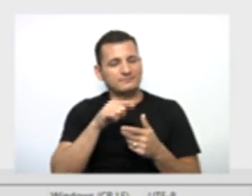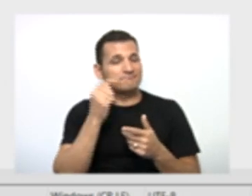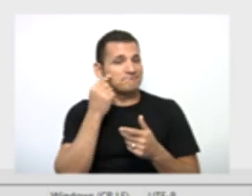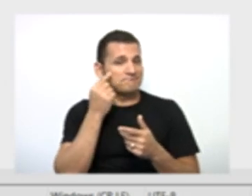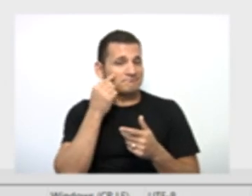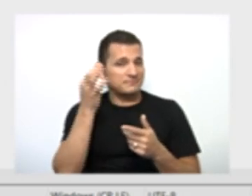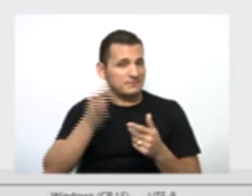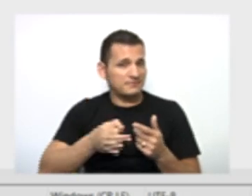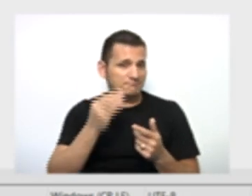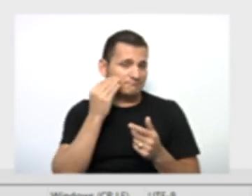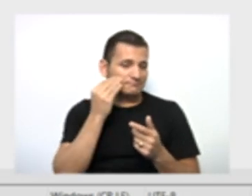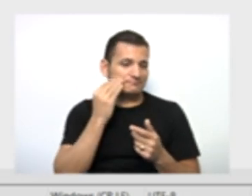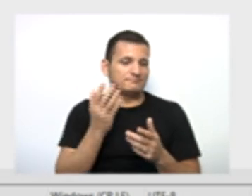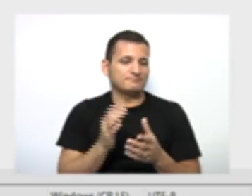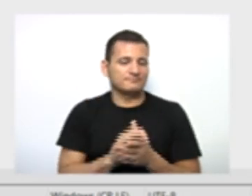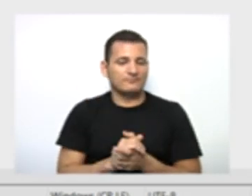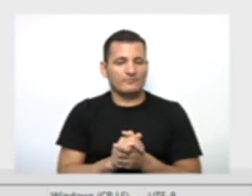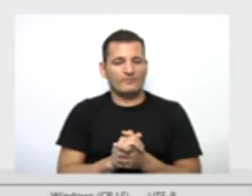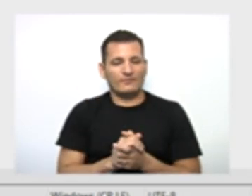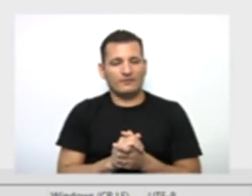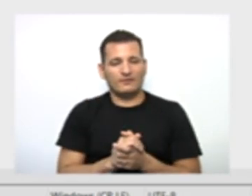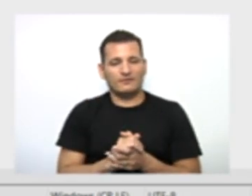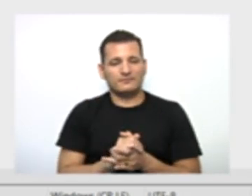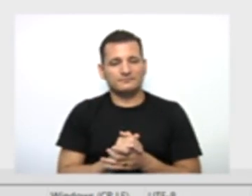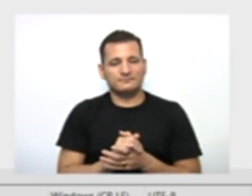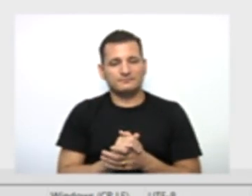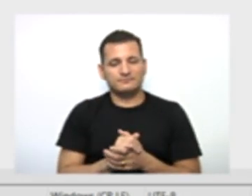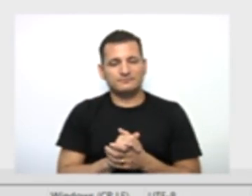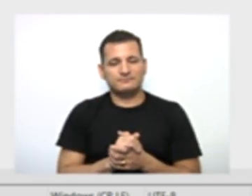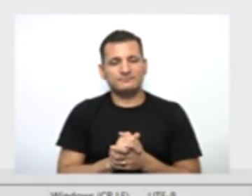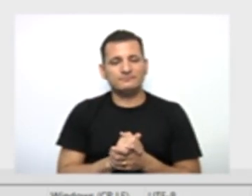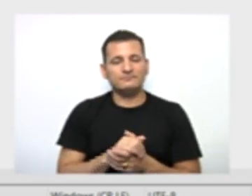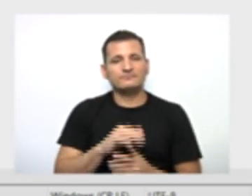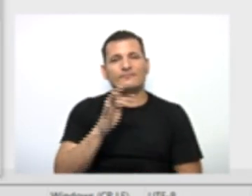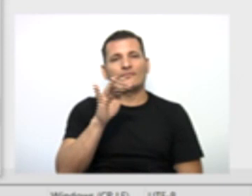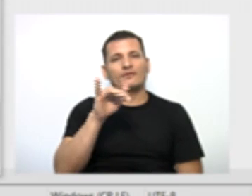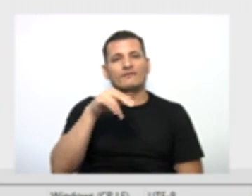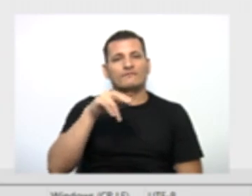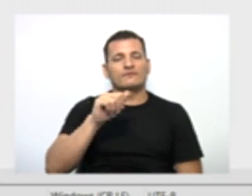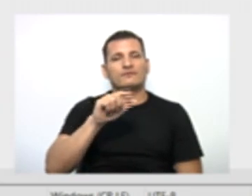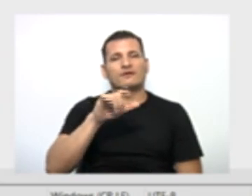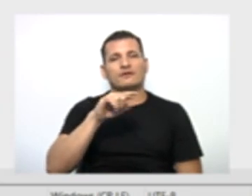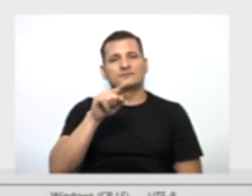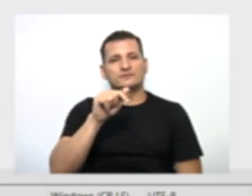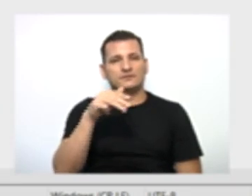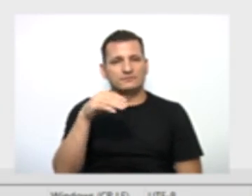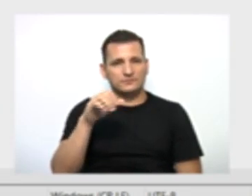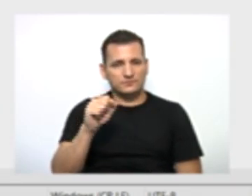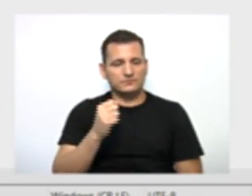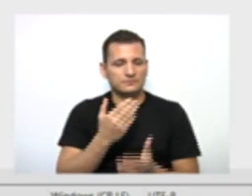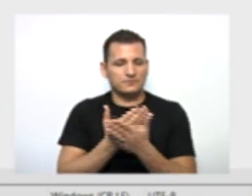isso daqui, ó. Então, vou digitar uma frase, ó. Finalizamos a aula